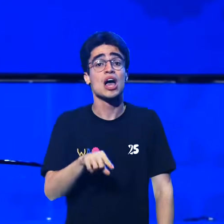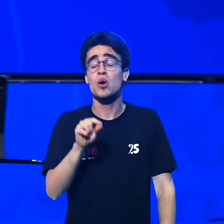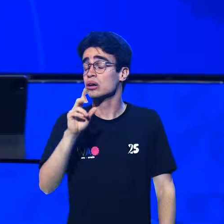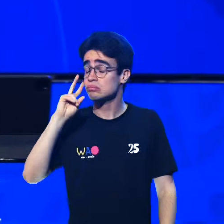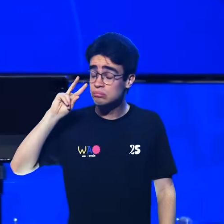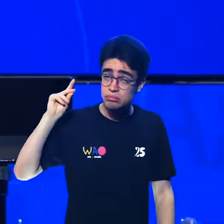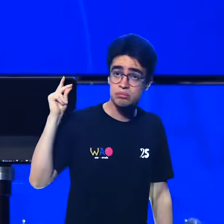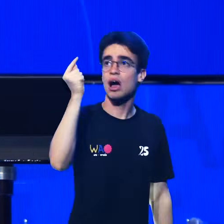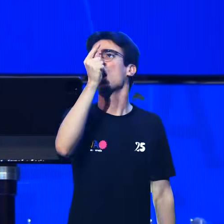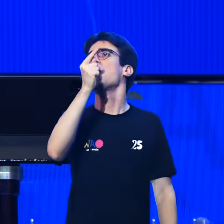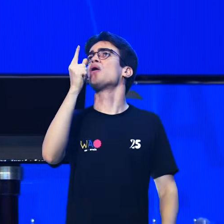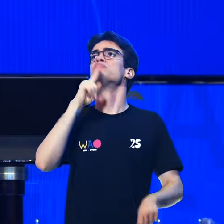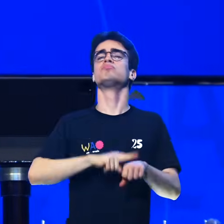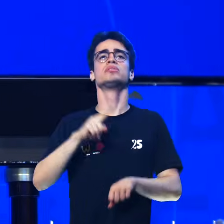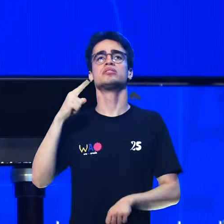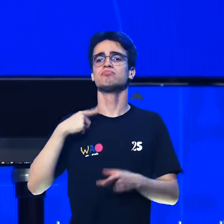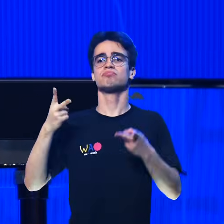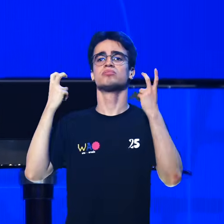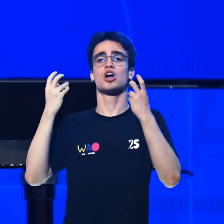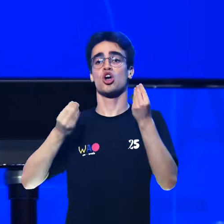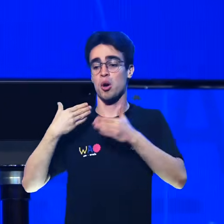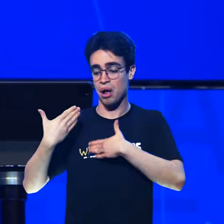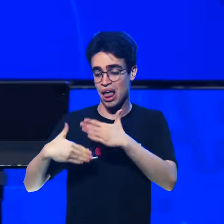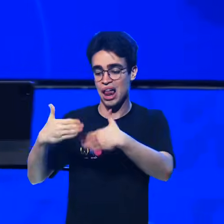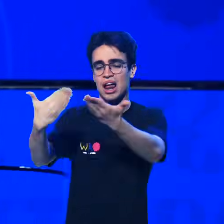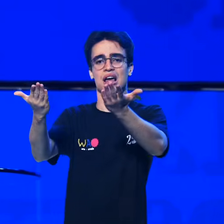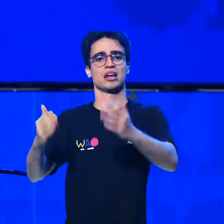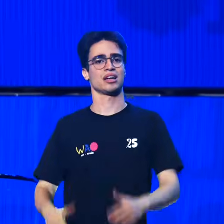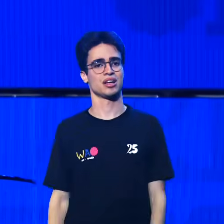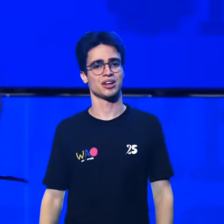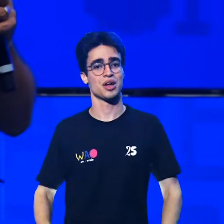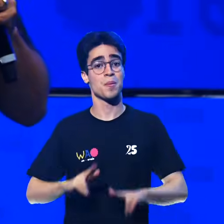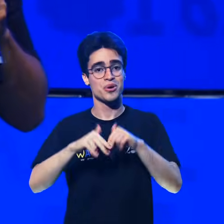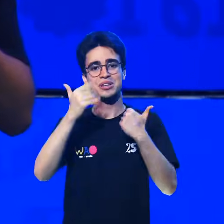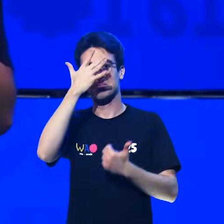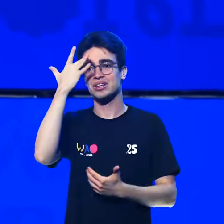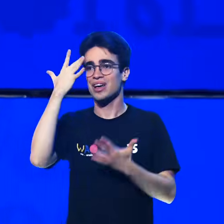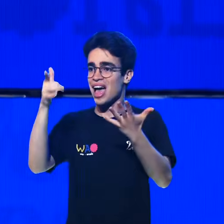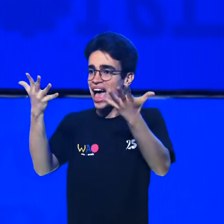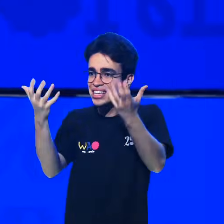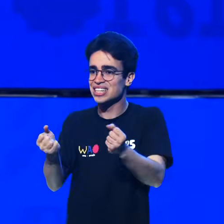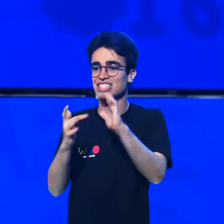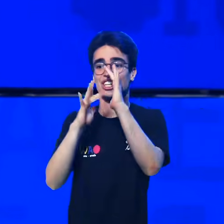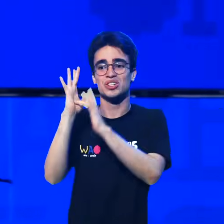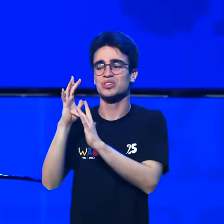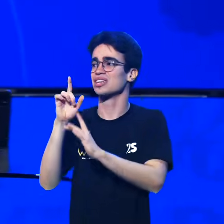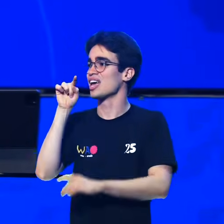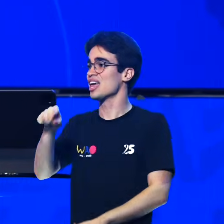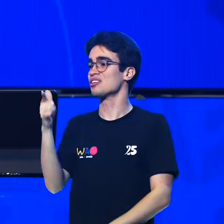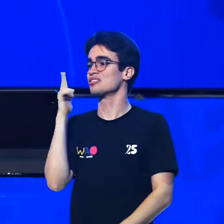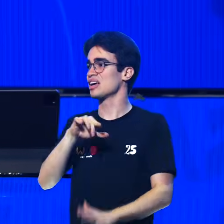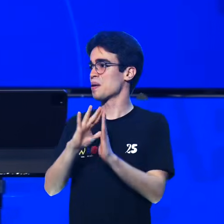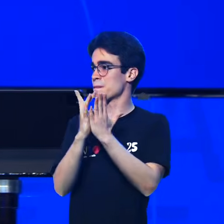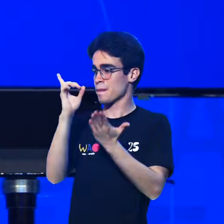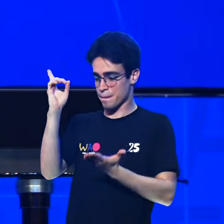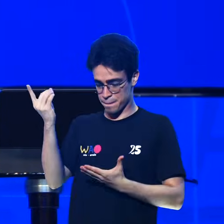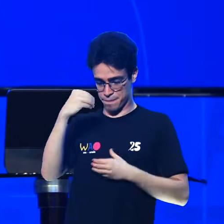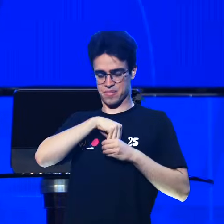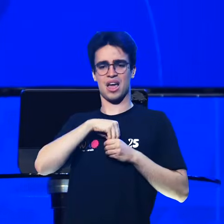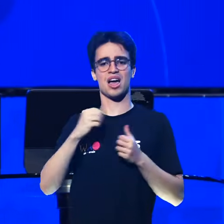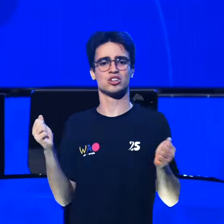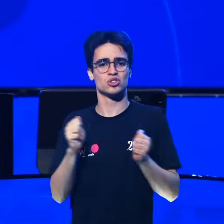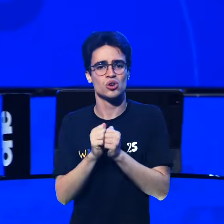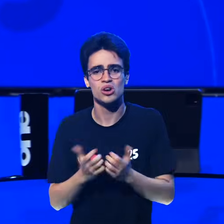segundos você entende uma eternidade. É por isso que quando alguém aceita Jesus, ele recebe a palavra, quando ele vem e aceita Jesus